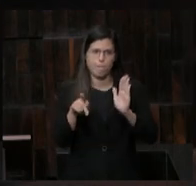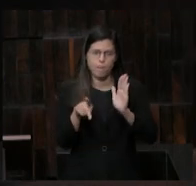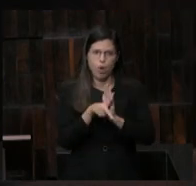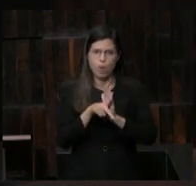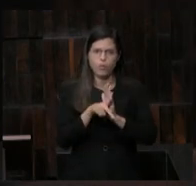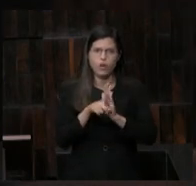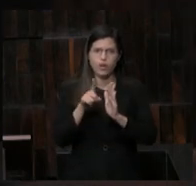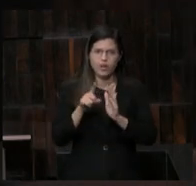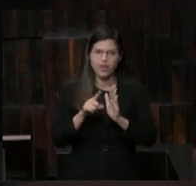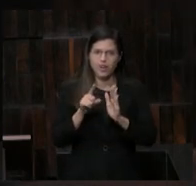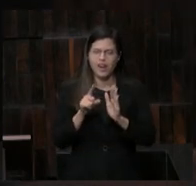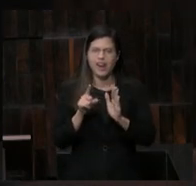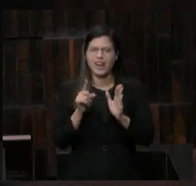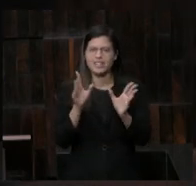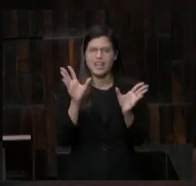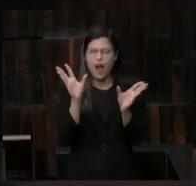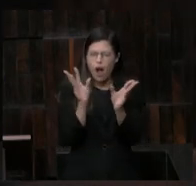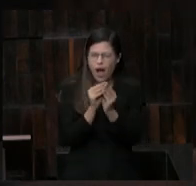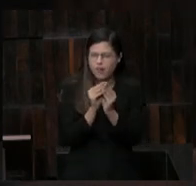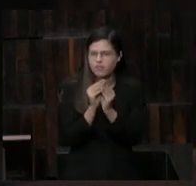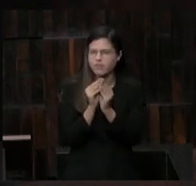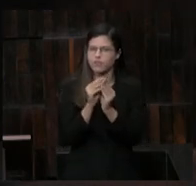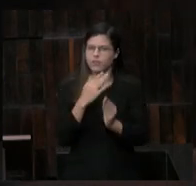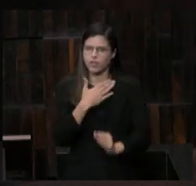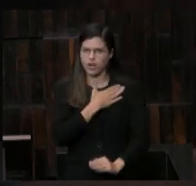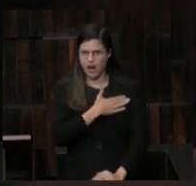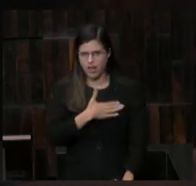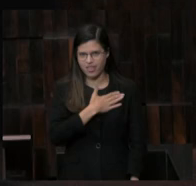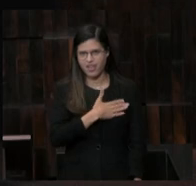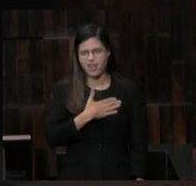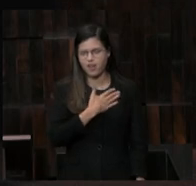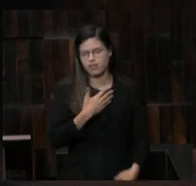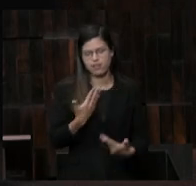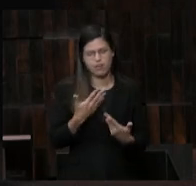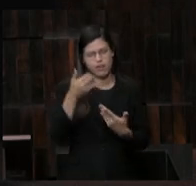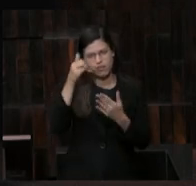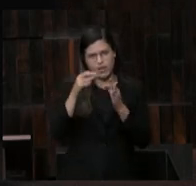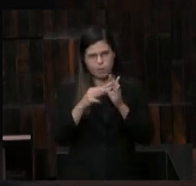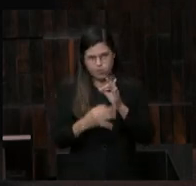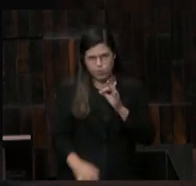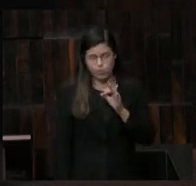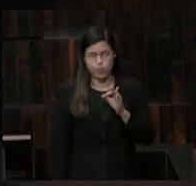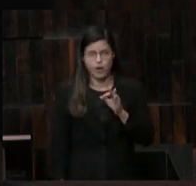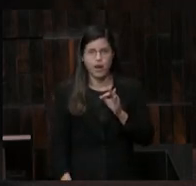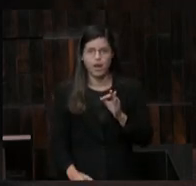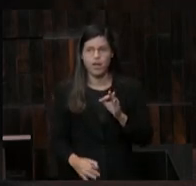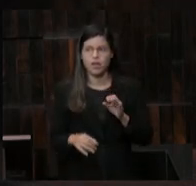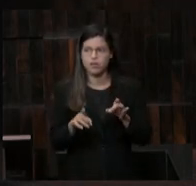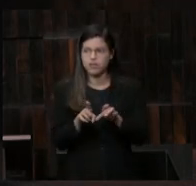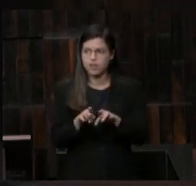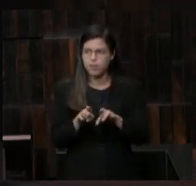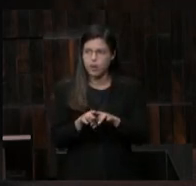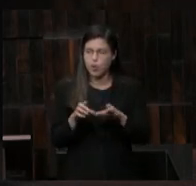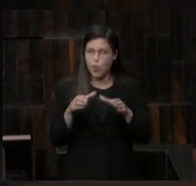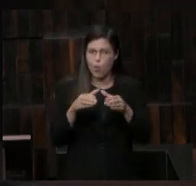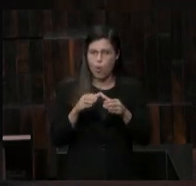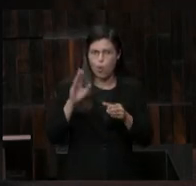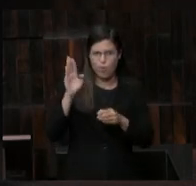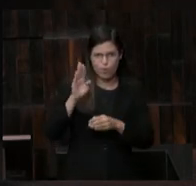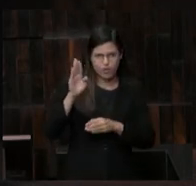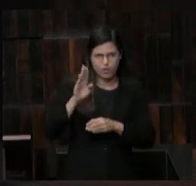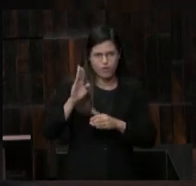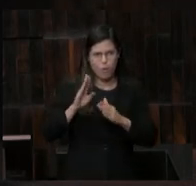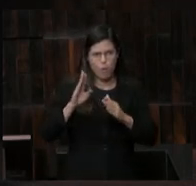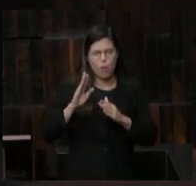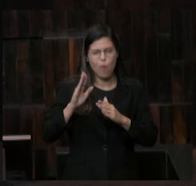breve e agradarás. Então, não vou me prolongar muito não. Eu faço parte também de uma torcida? De futebol, de Botafogo, sou